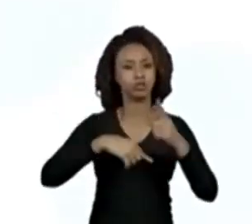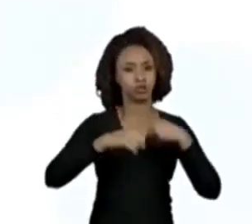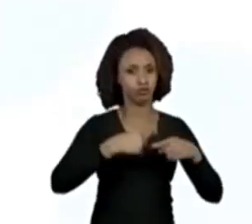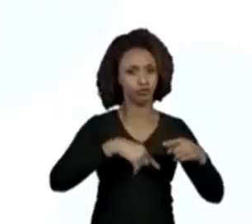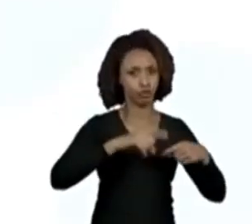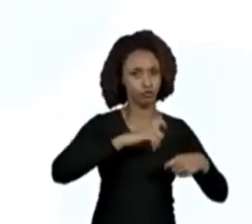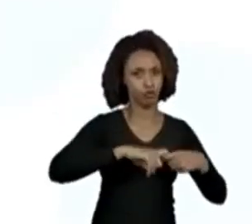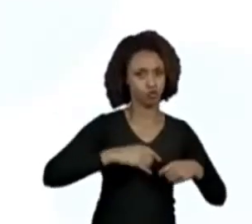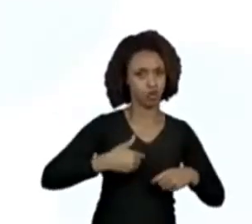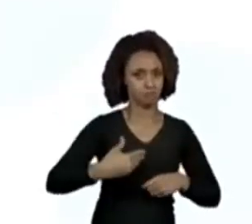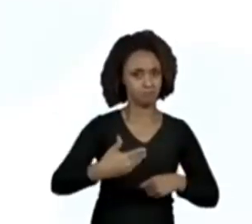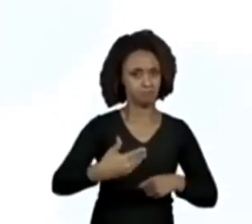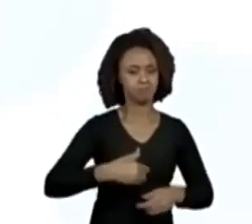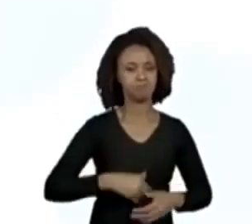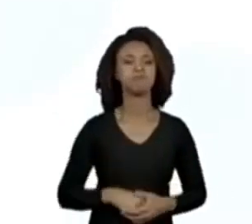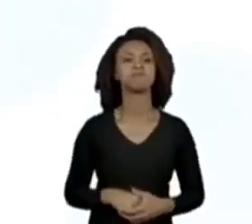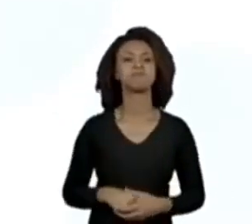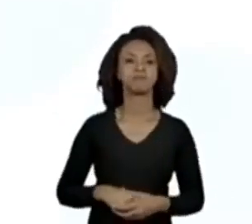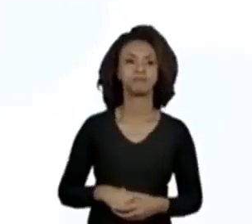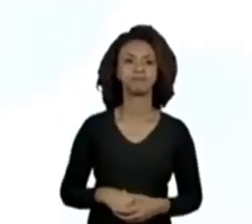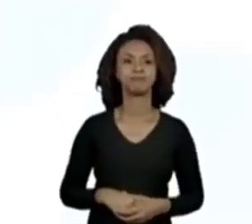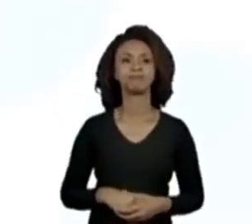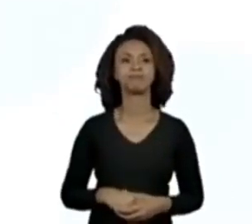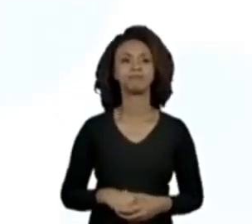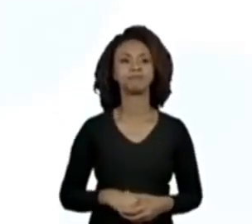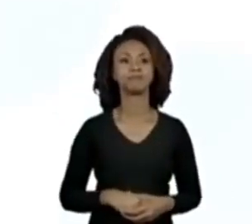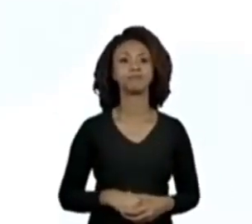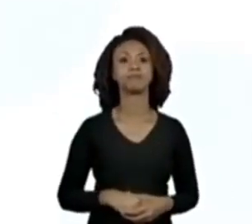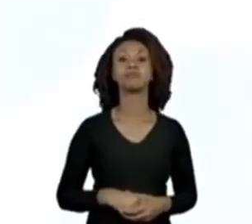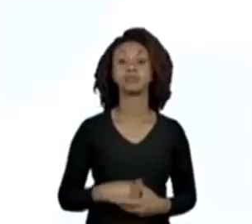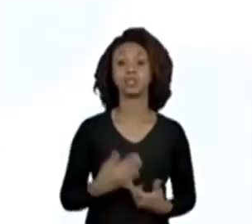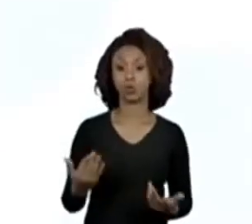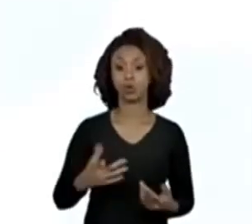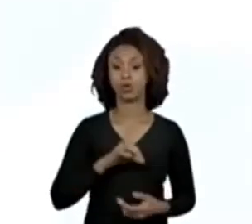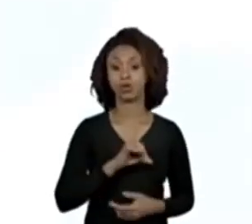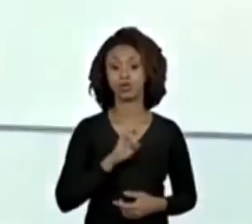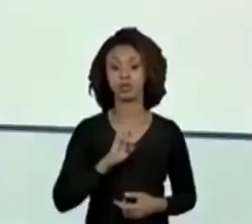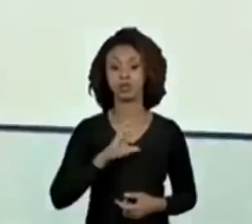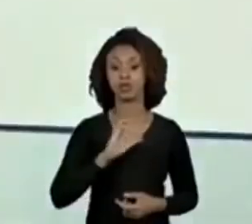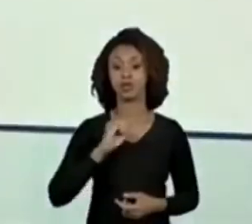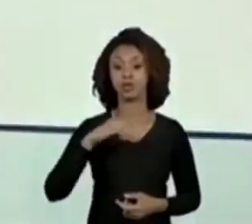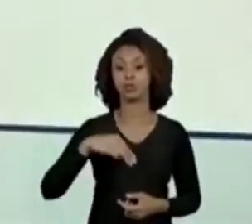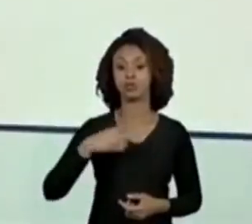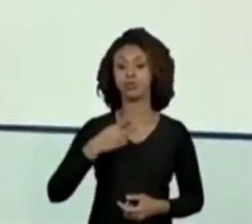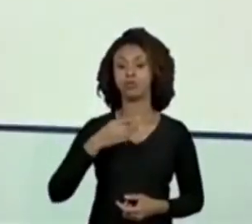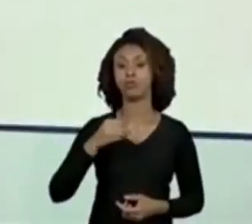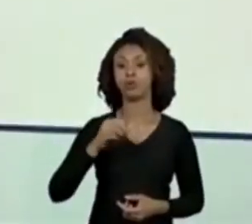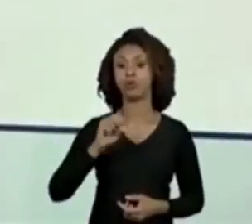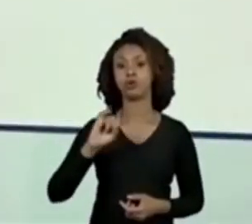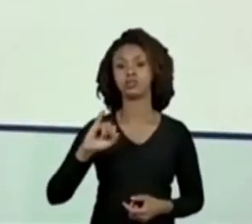tá? Essa decomposição a gente utilizou na aula